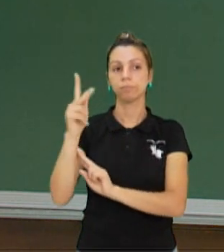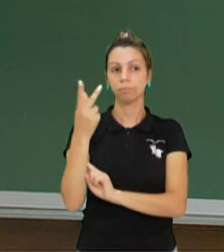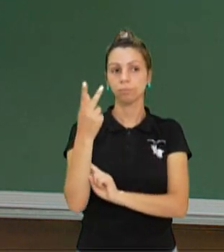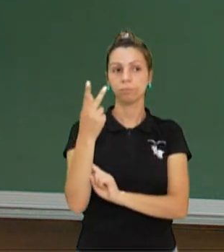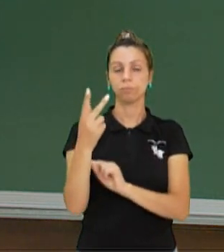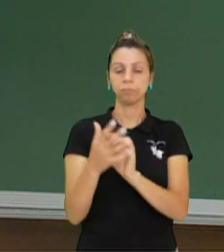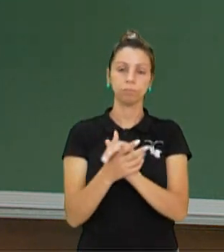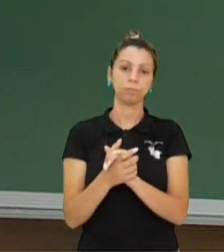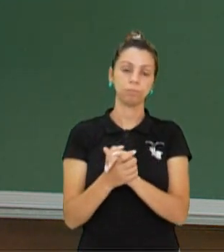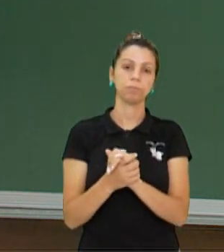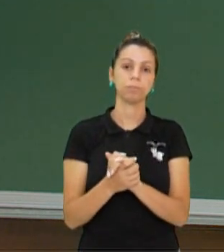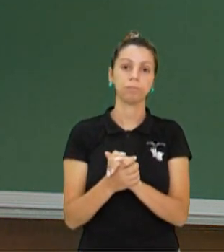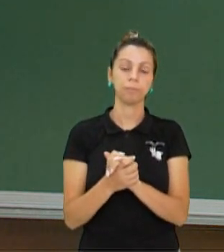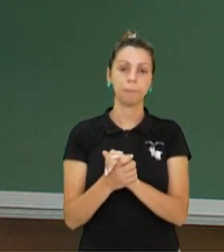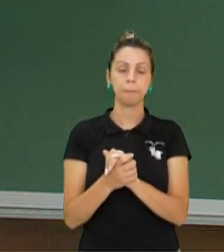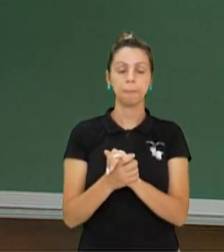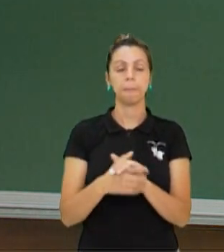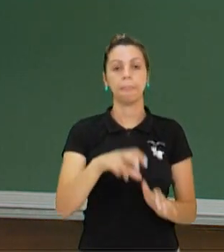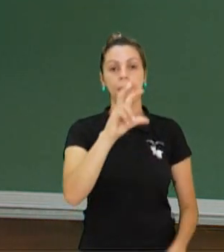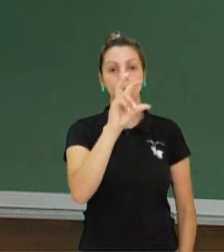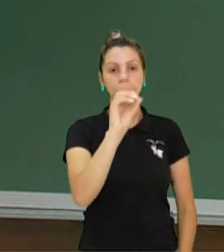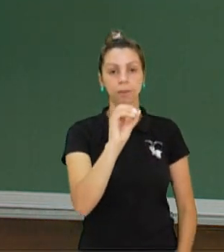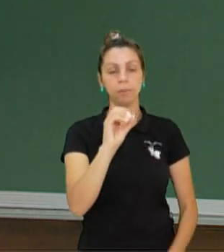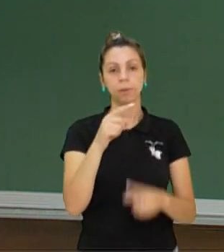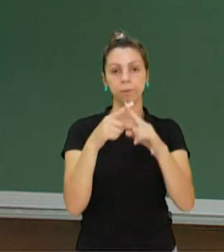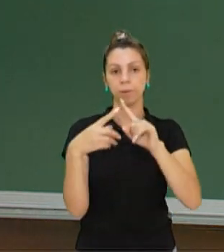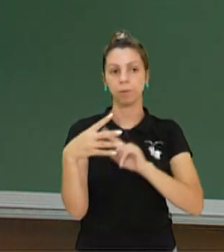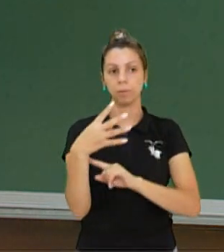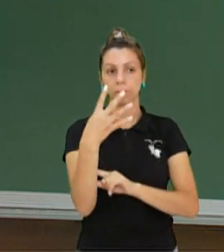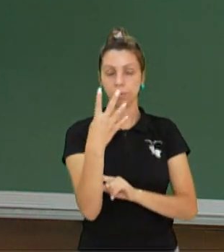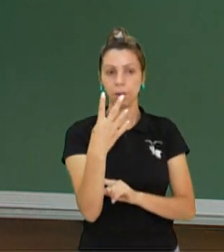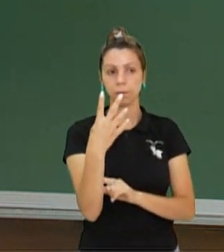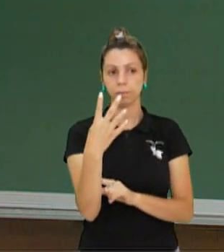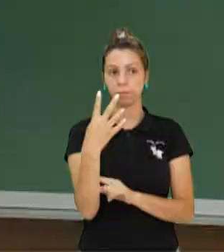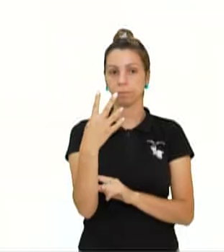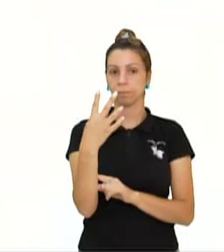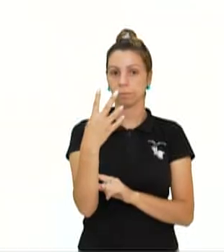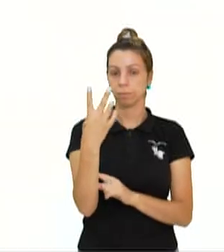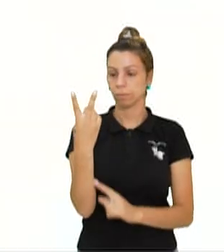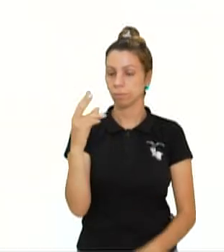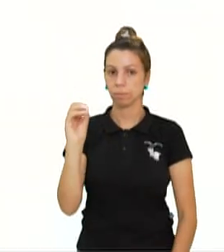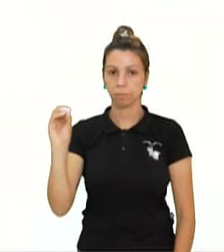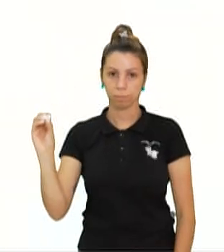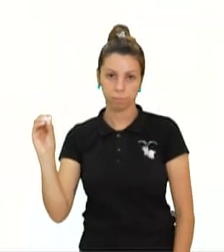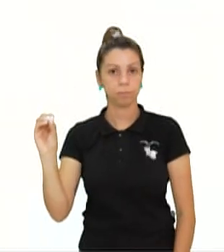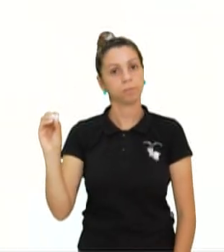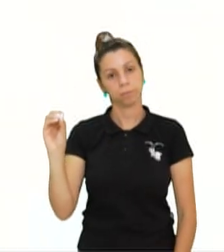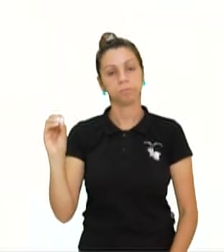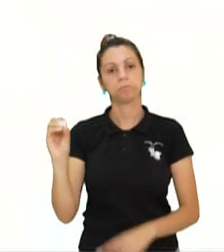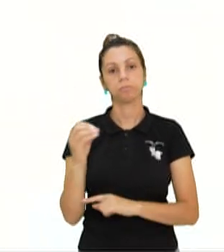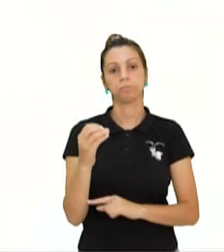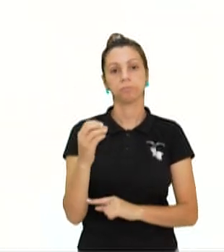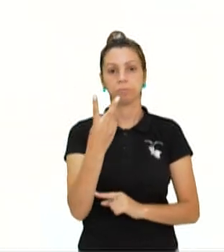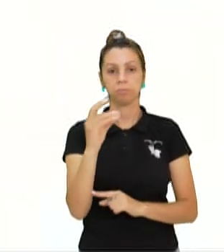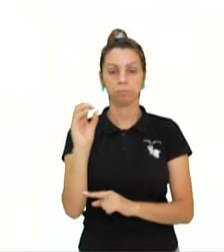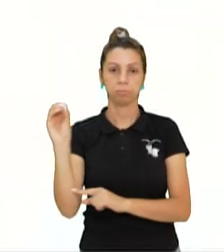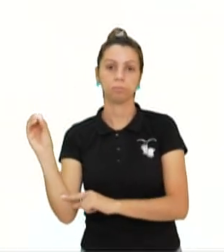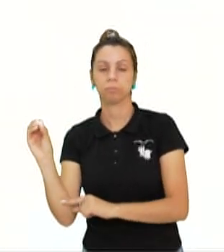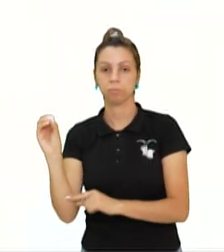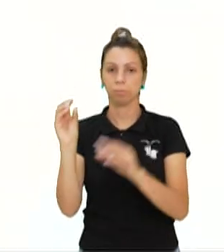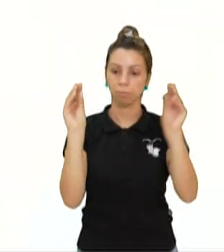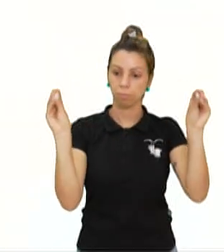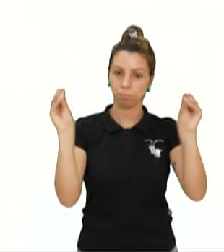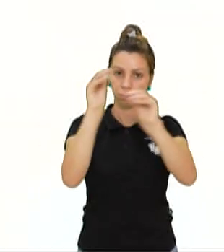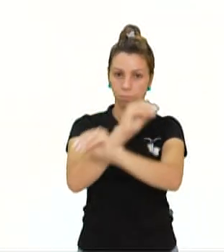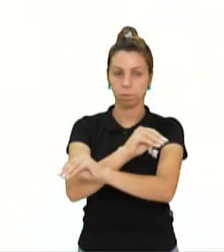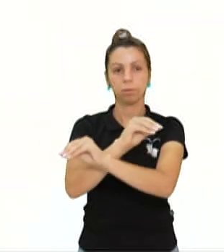dá 200, né? Já invertendo a ordem aqui, o 25πH vem para o primeiro membro e o 50 vezes 4, que é 200, vai para o segundo membro